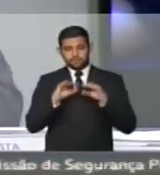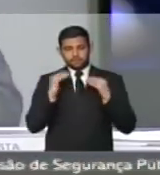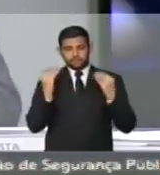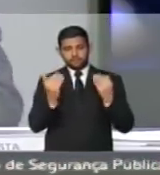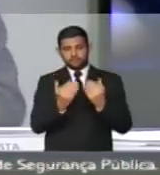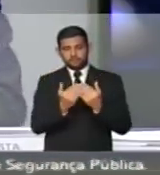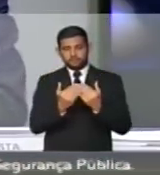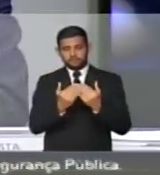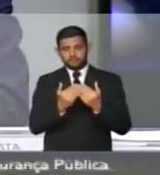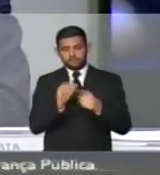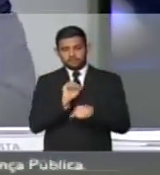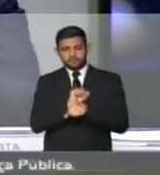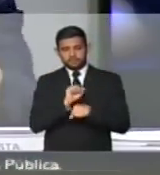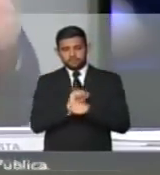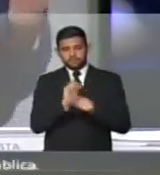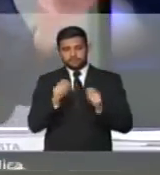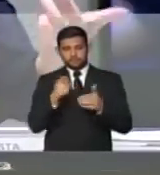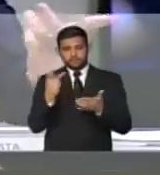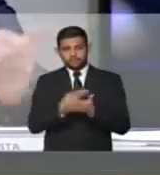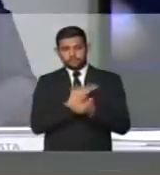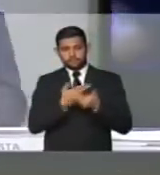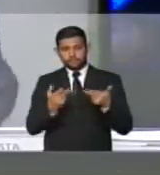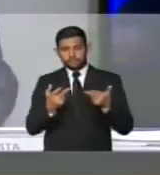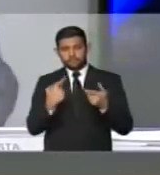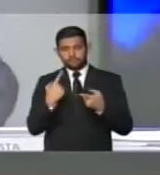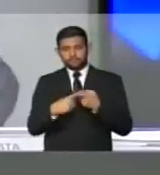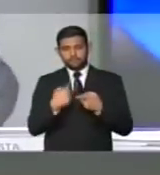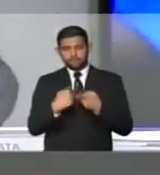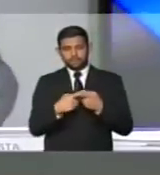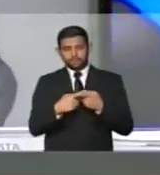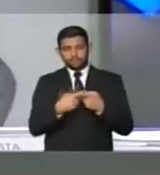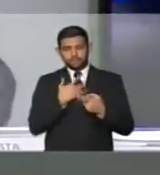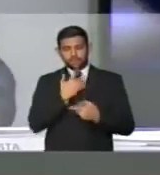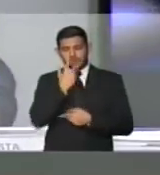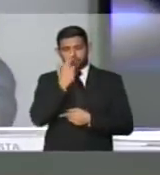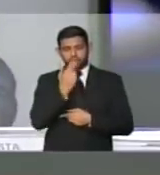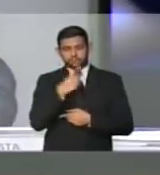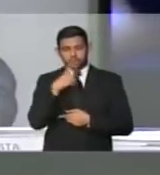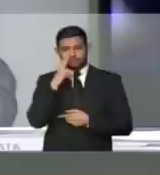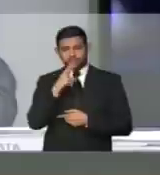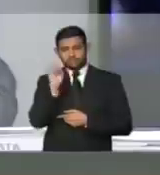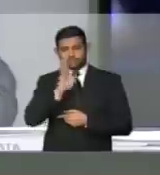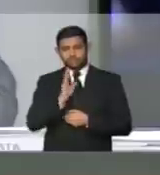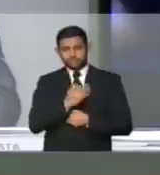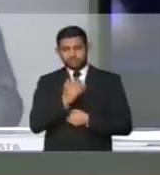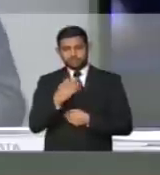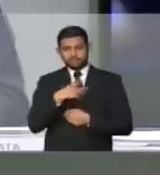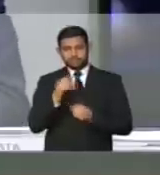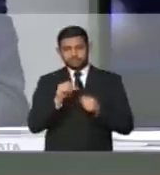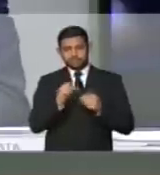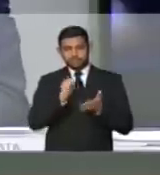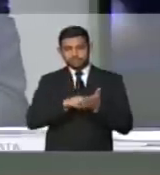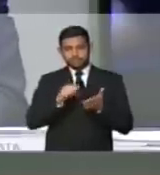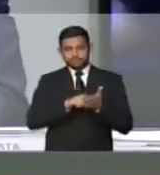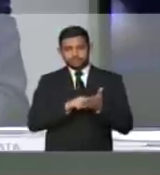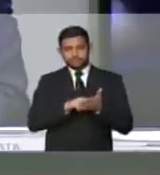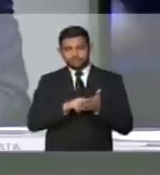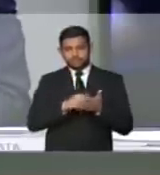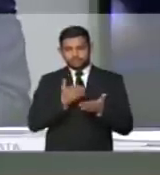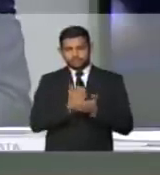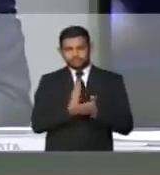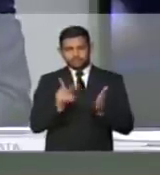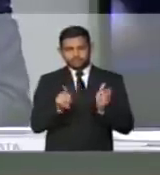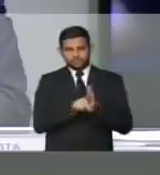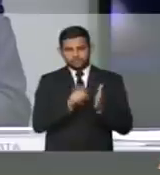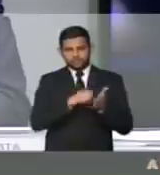que espero que se repita, porque acho, não vejo no Brasil, quando você assina o seu aval, seu